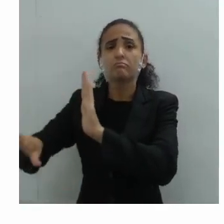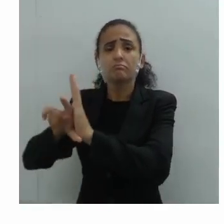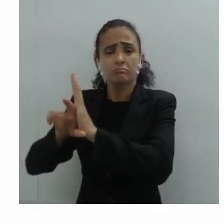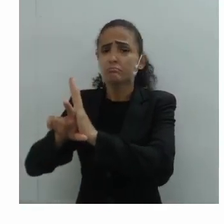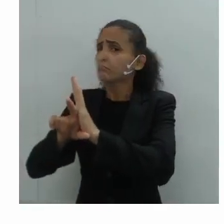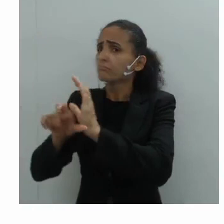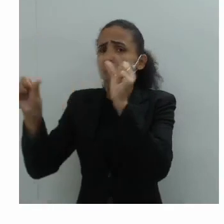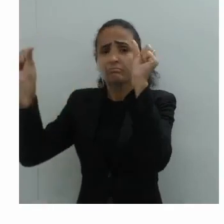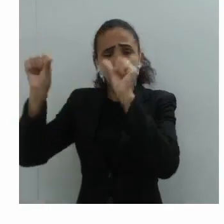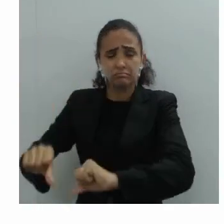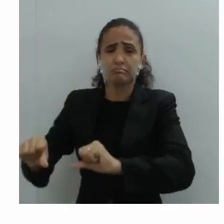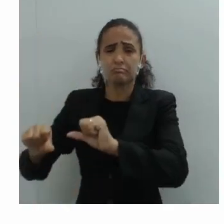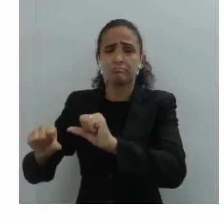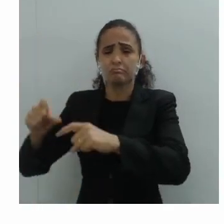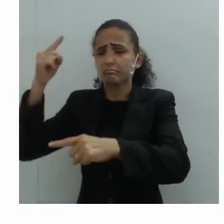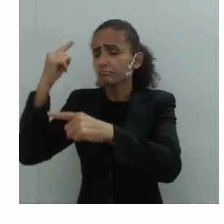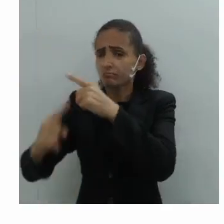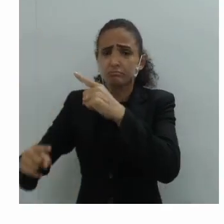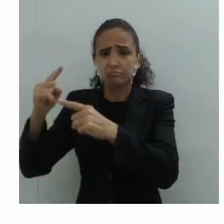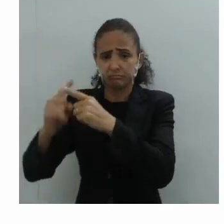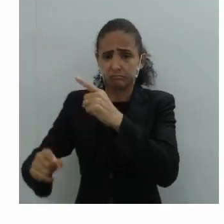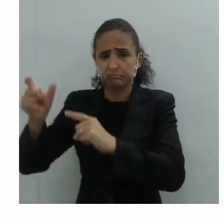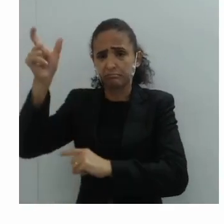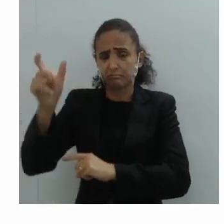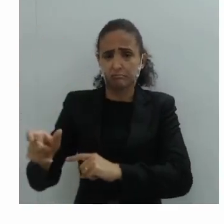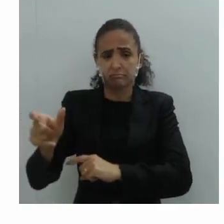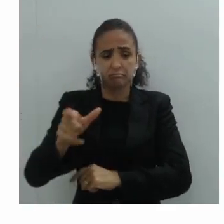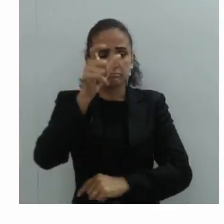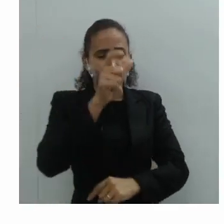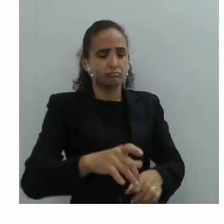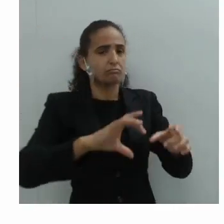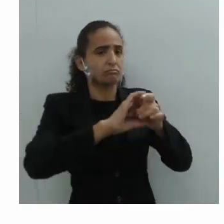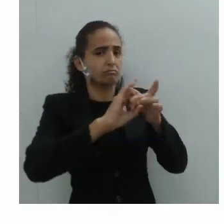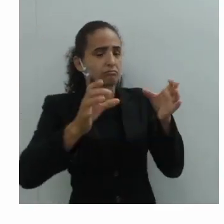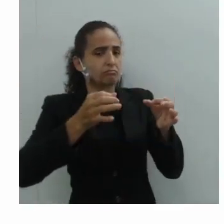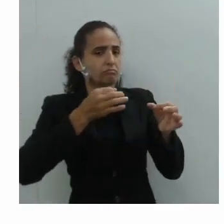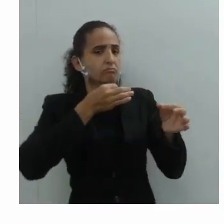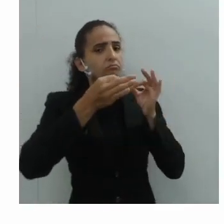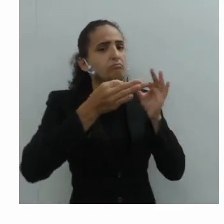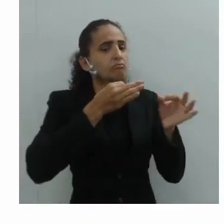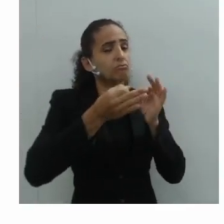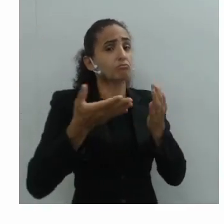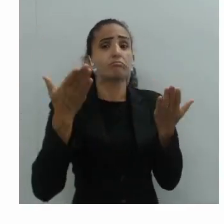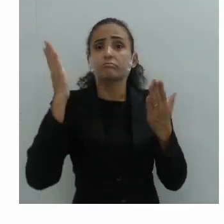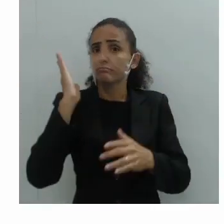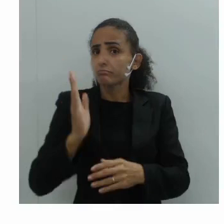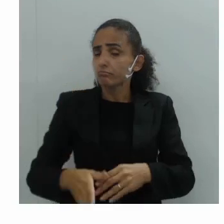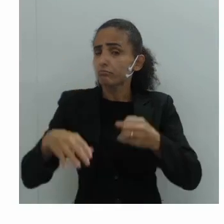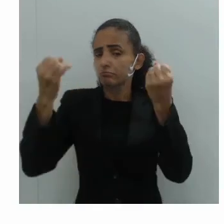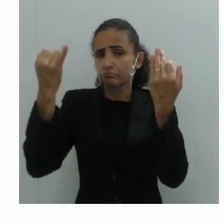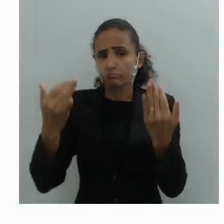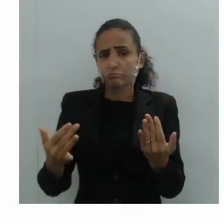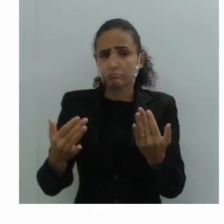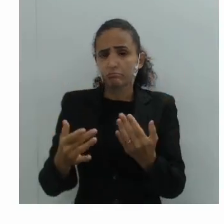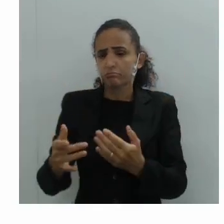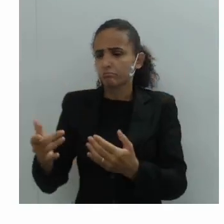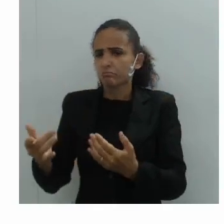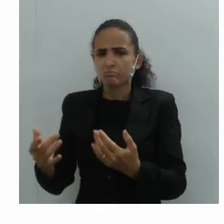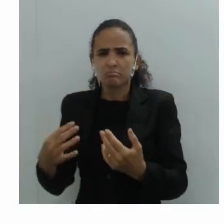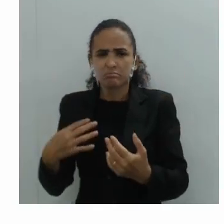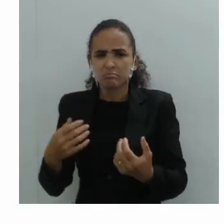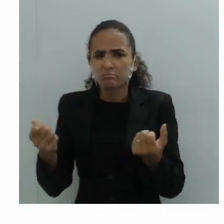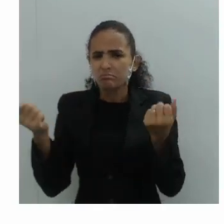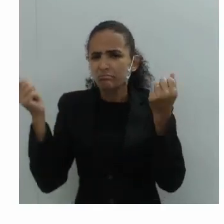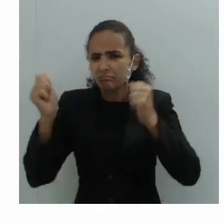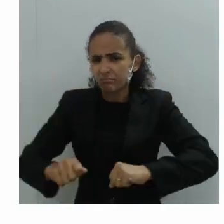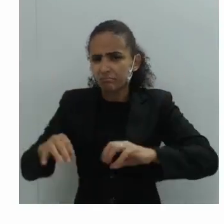proibições elas não ferem um princípio de liberdade de expressão. É justamente aquilo que eu falei, eu não posso tudo, há uma